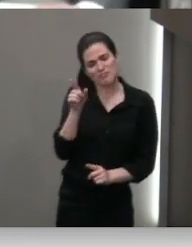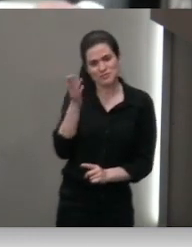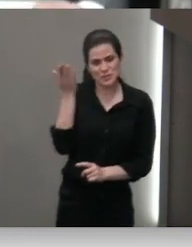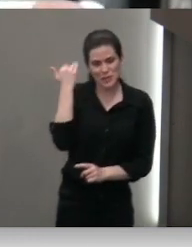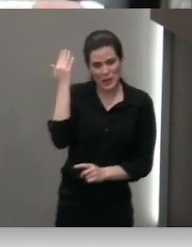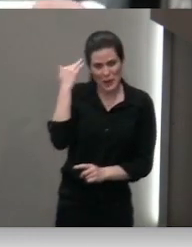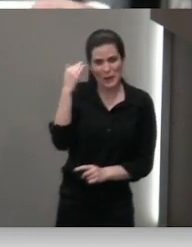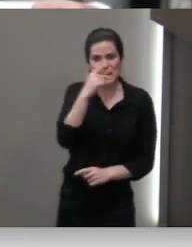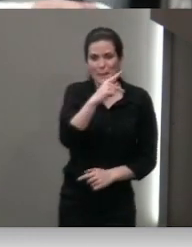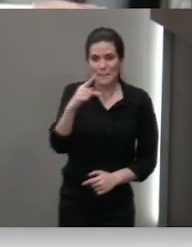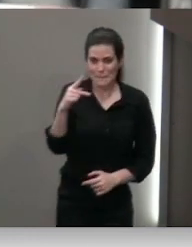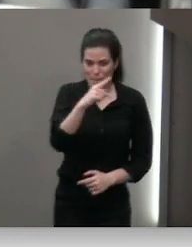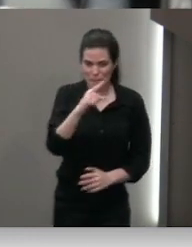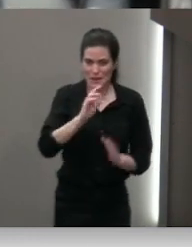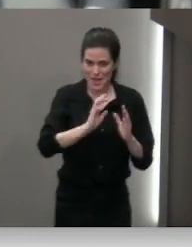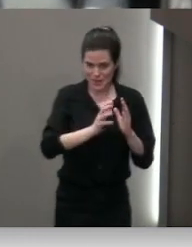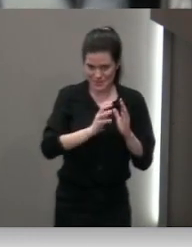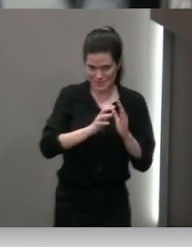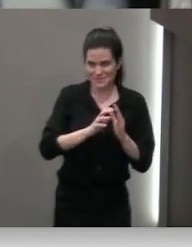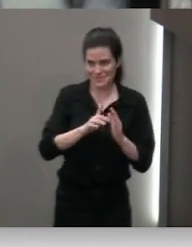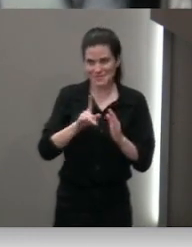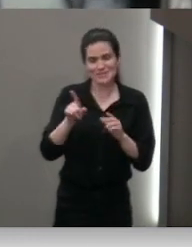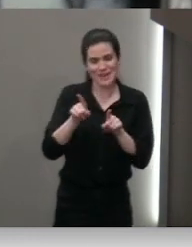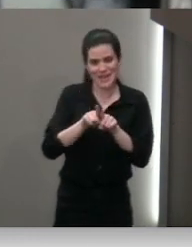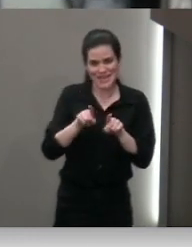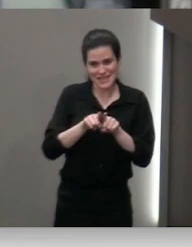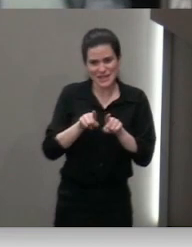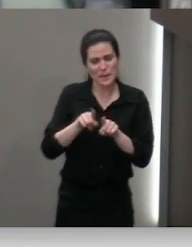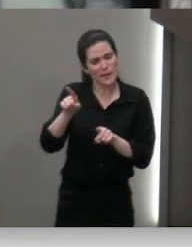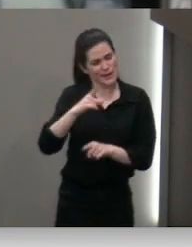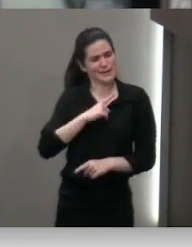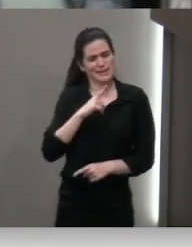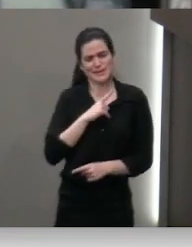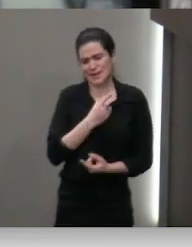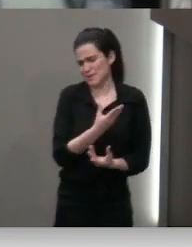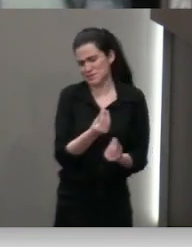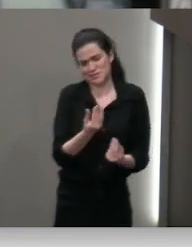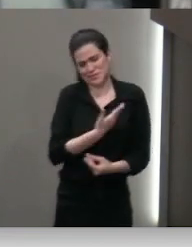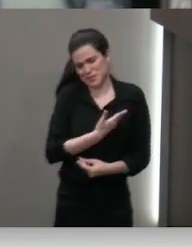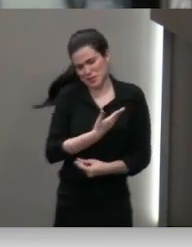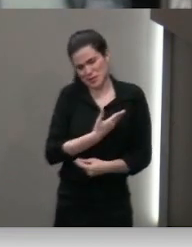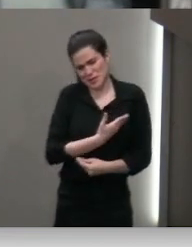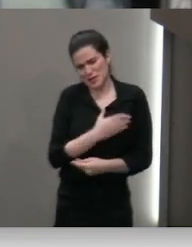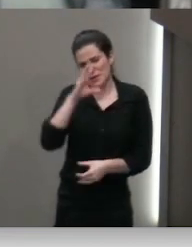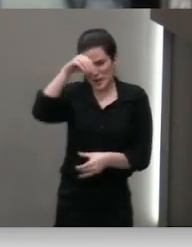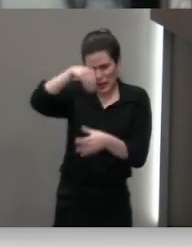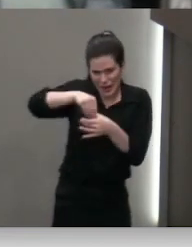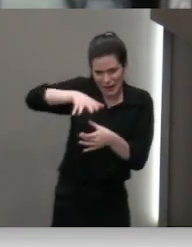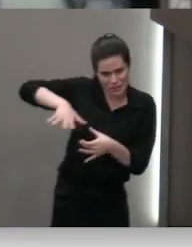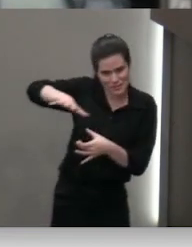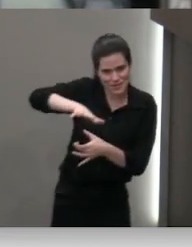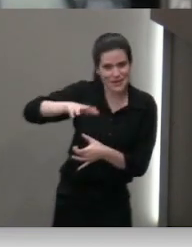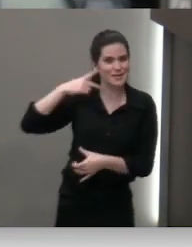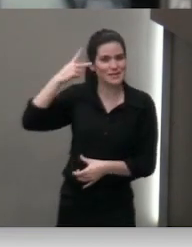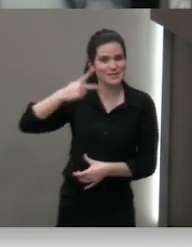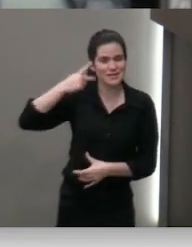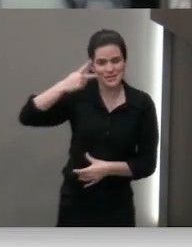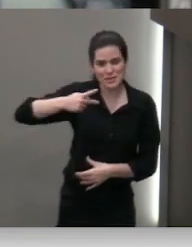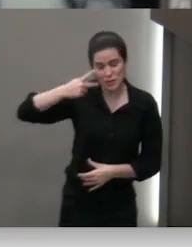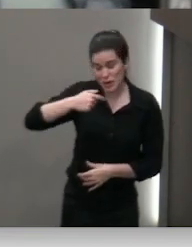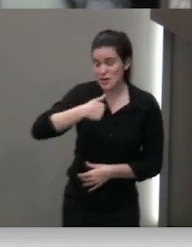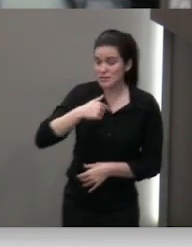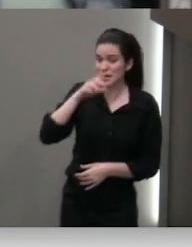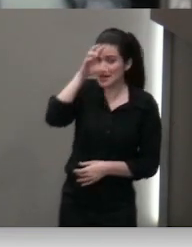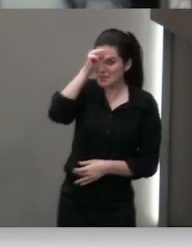é o partido onde eu tenho a grande maioria dos meus amigos da política, onde eu aprendi a fazer a boa